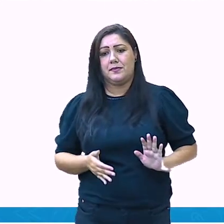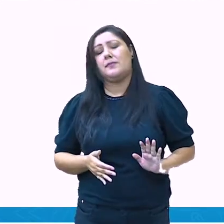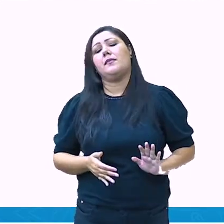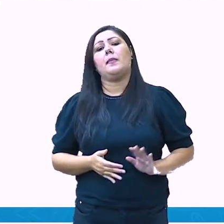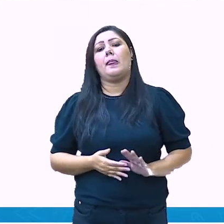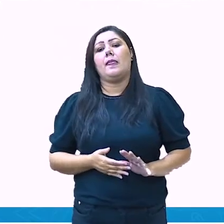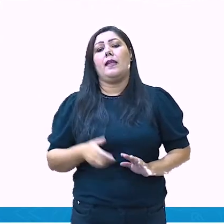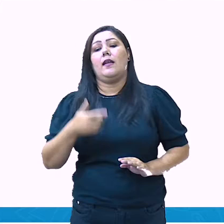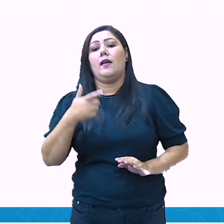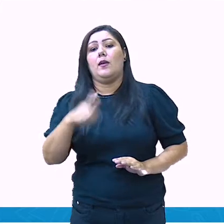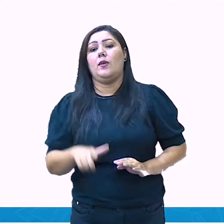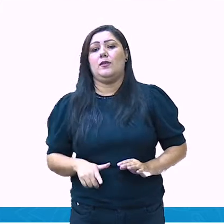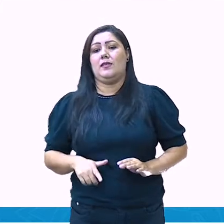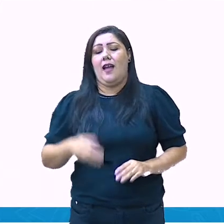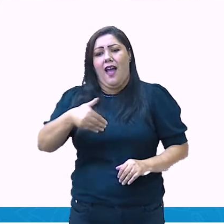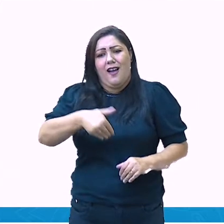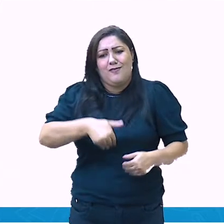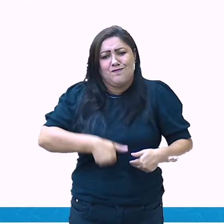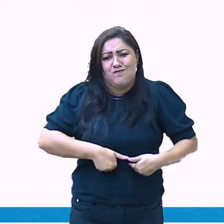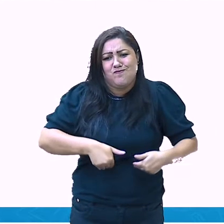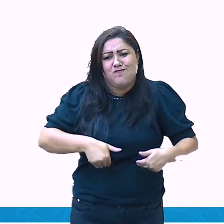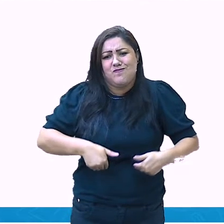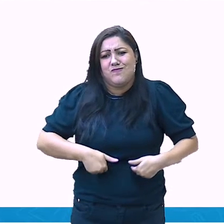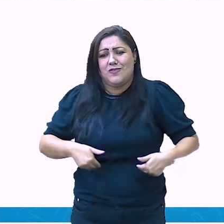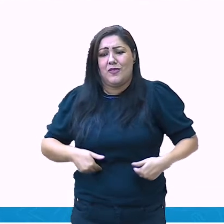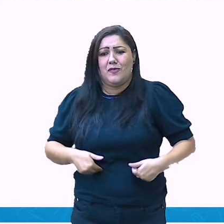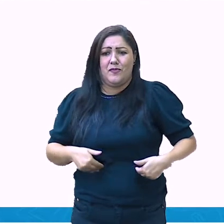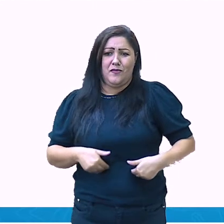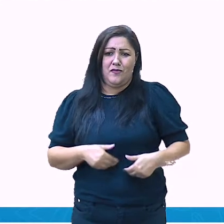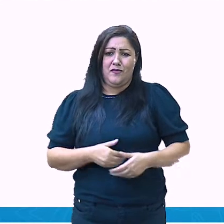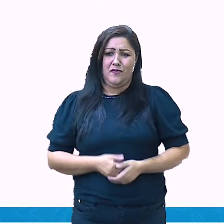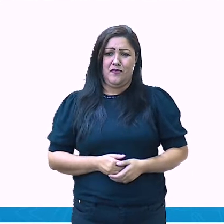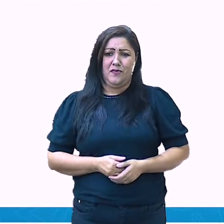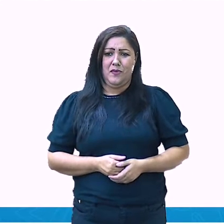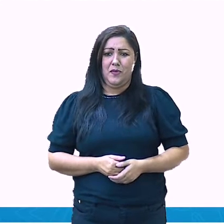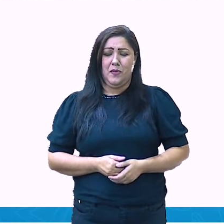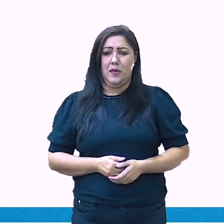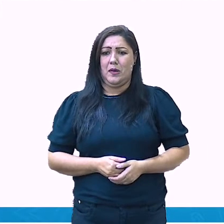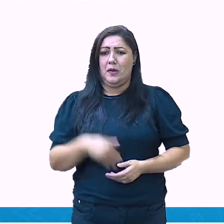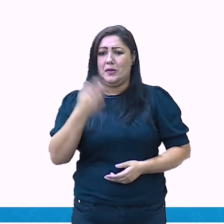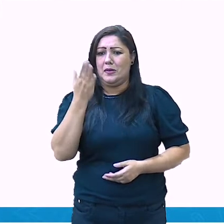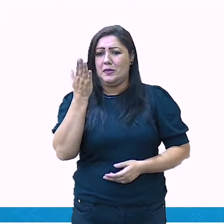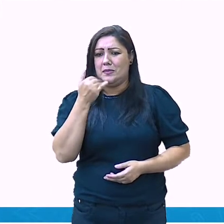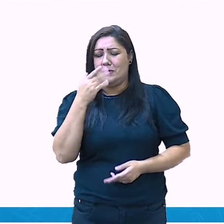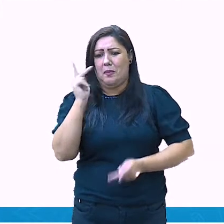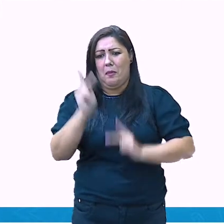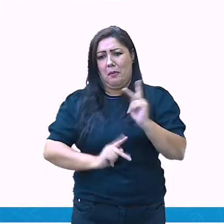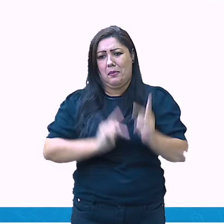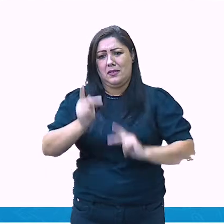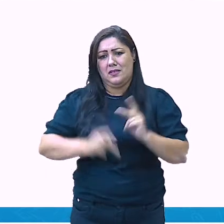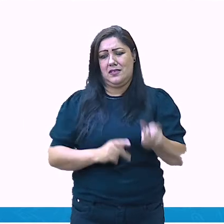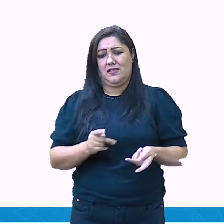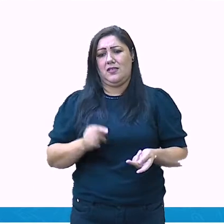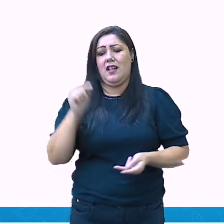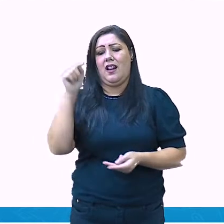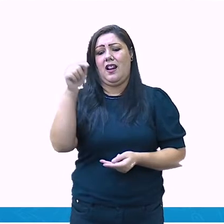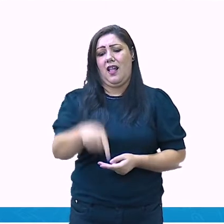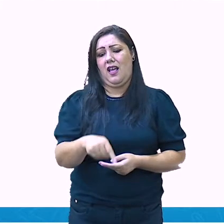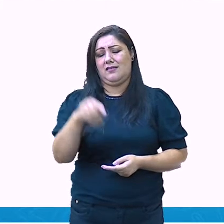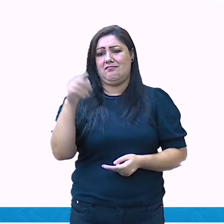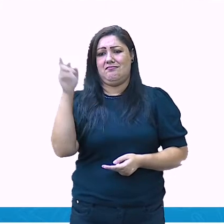população que se mantinha em território russo. Ou seja, mais uma vez